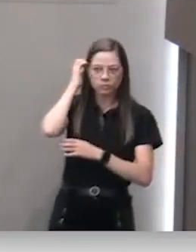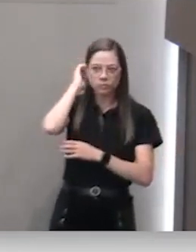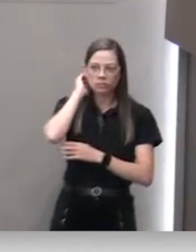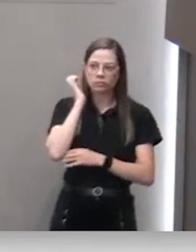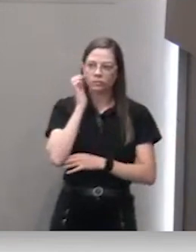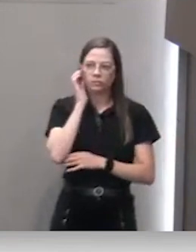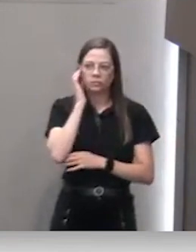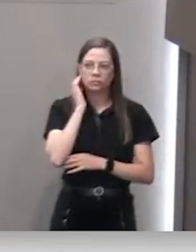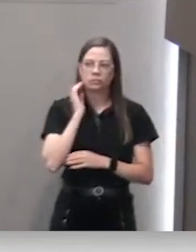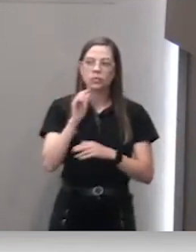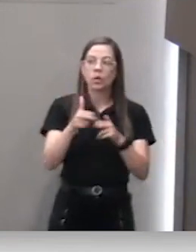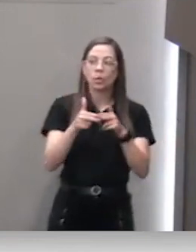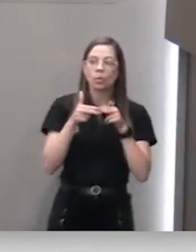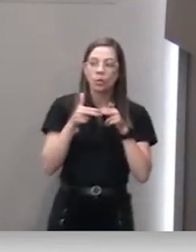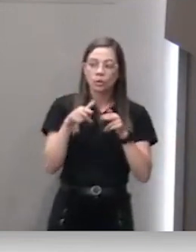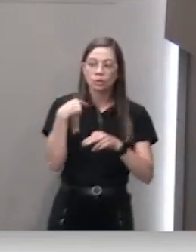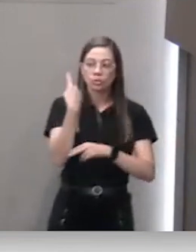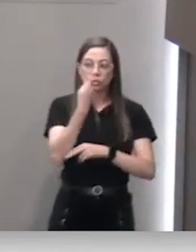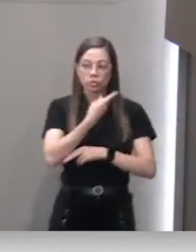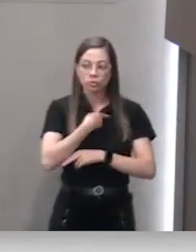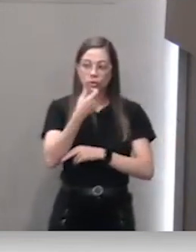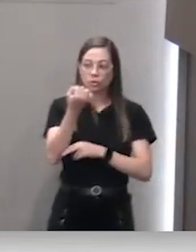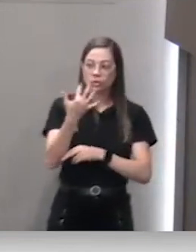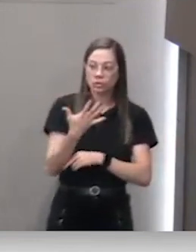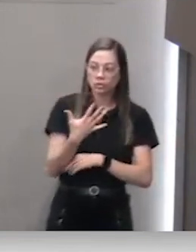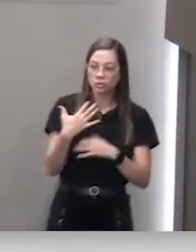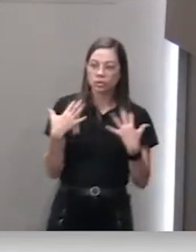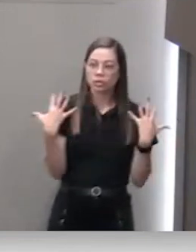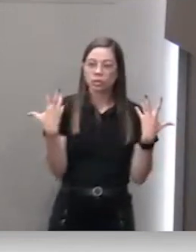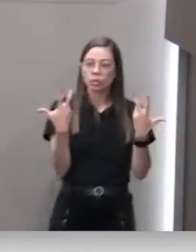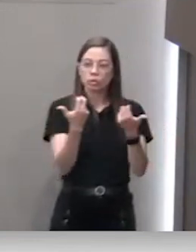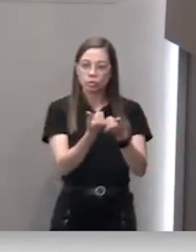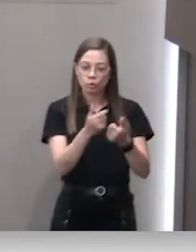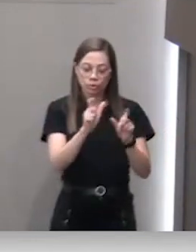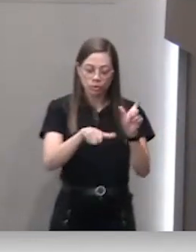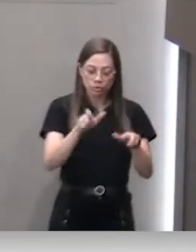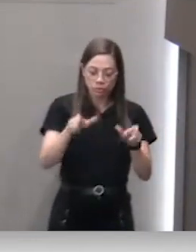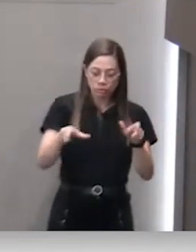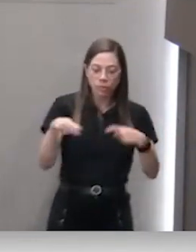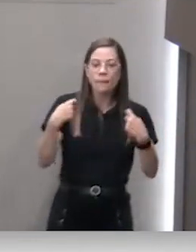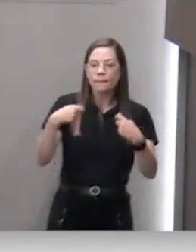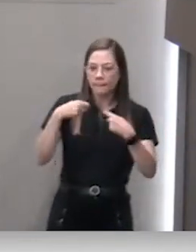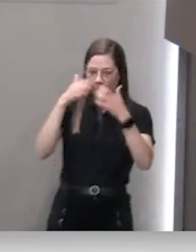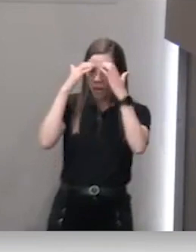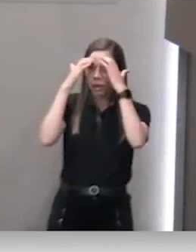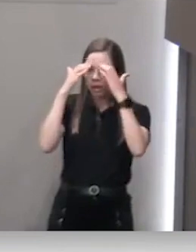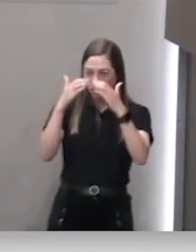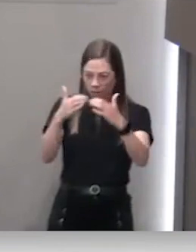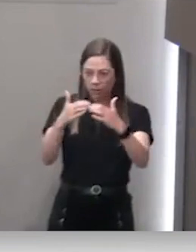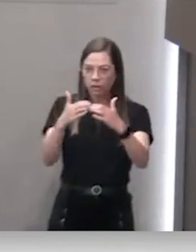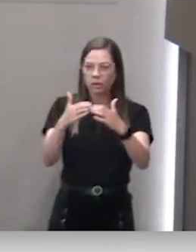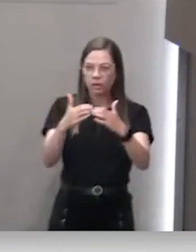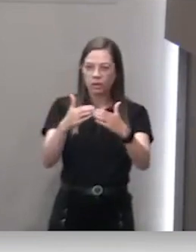Portanto, nós pregamos que todas as pessoas têm que ser respeitadas,